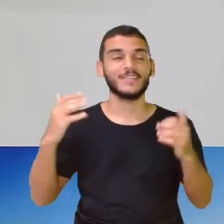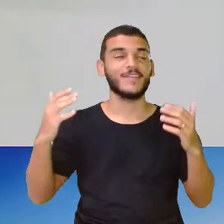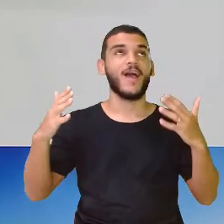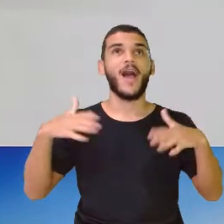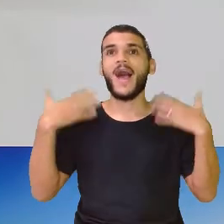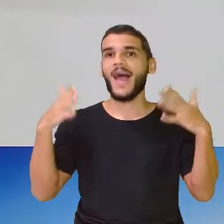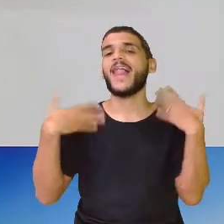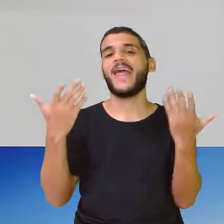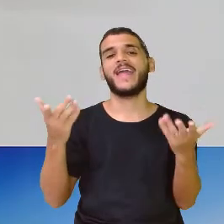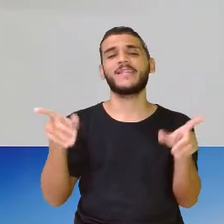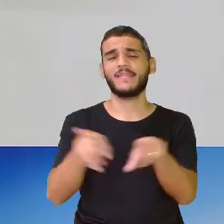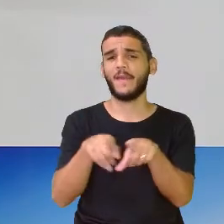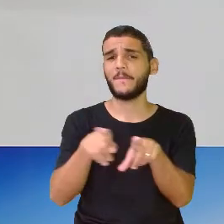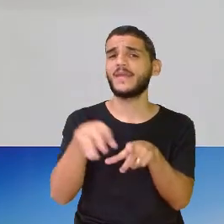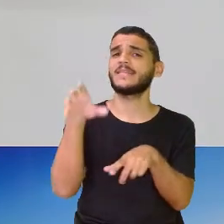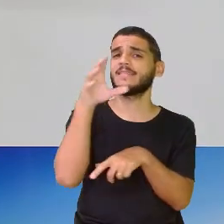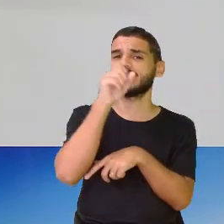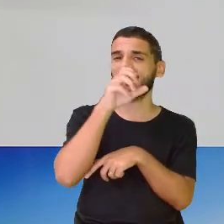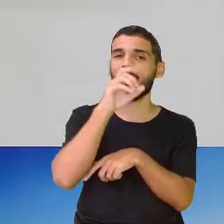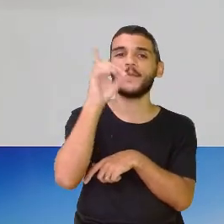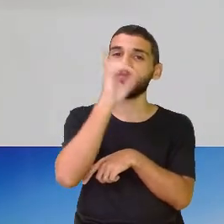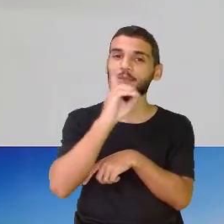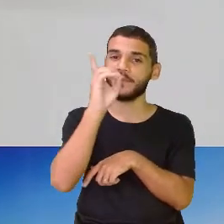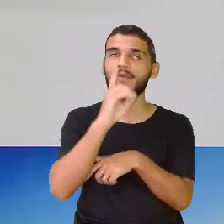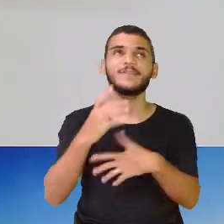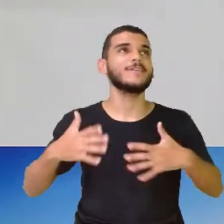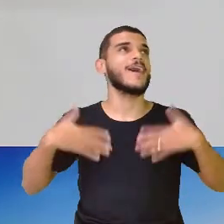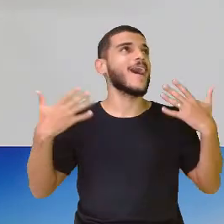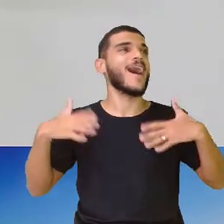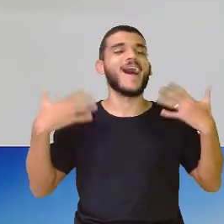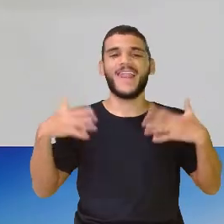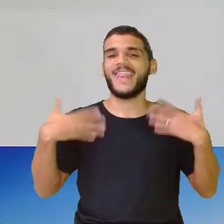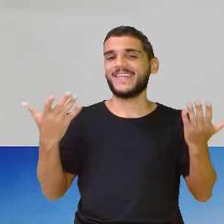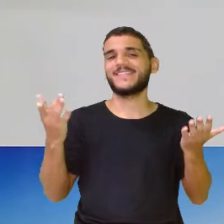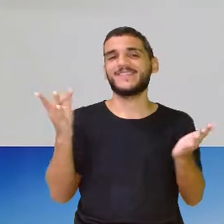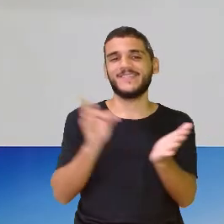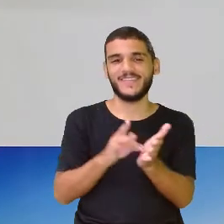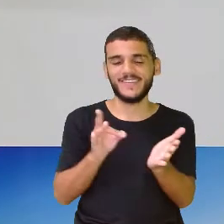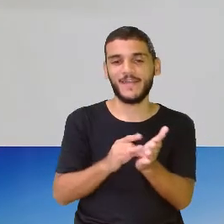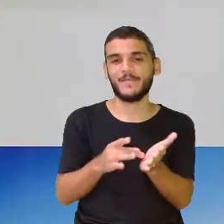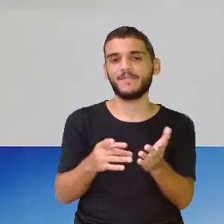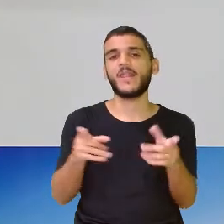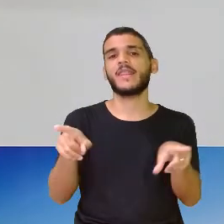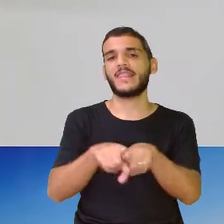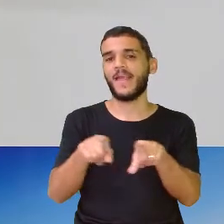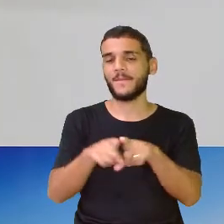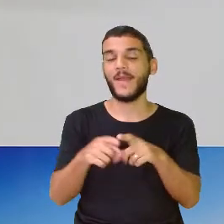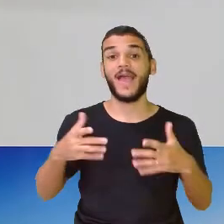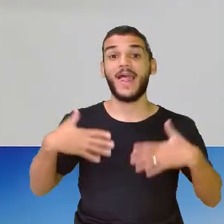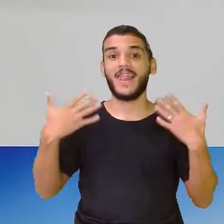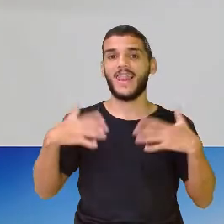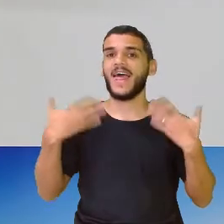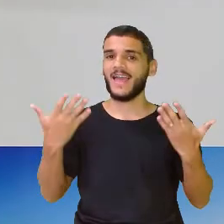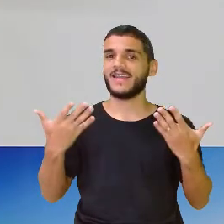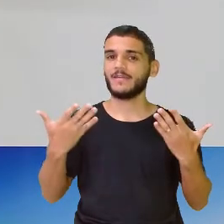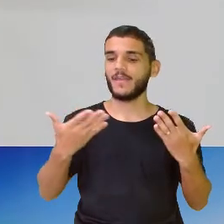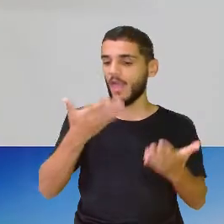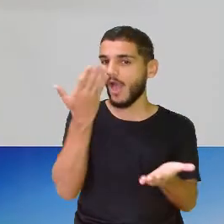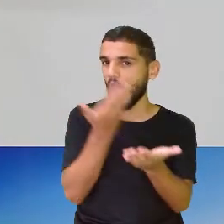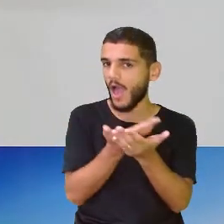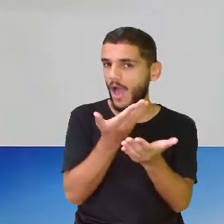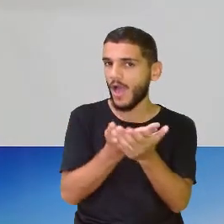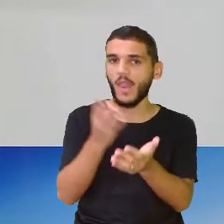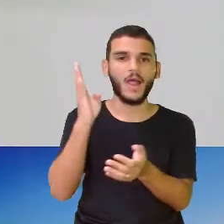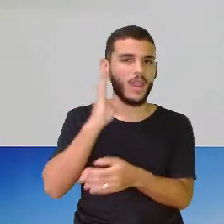de semana, também me deixa alegre. Mas me deixa alegre também aula legal. Olha,